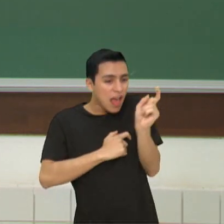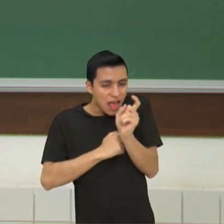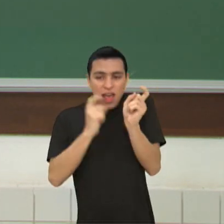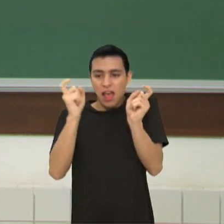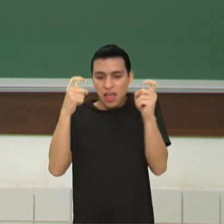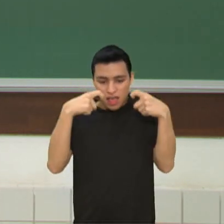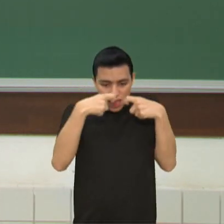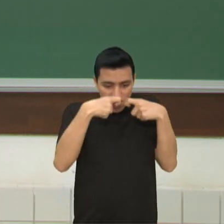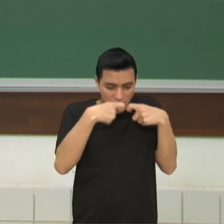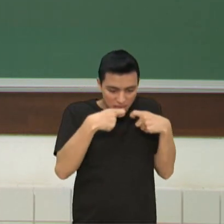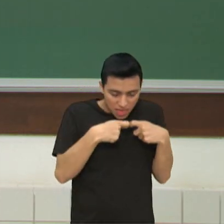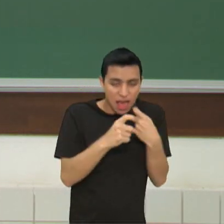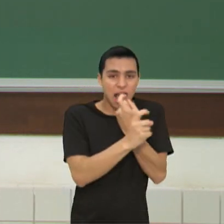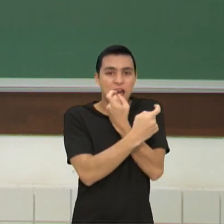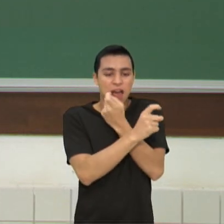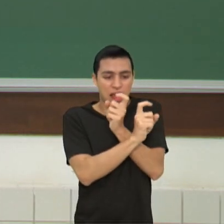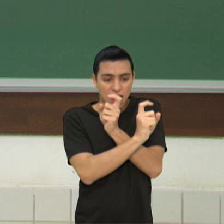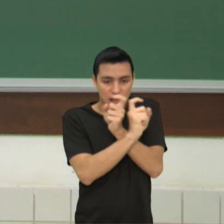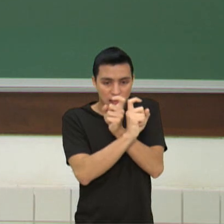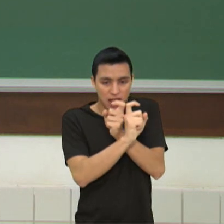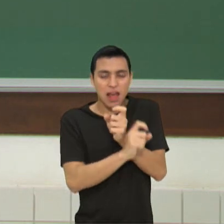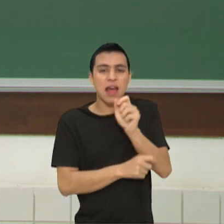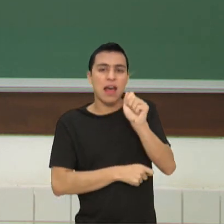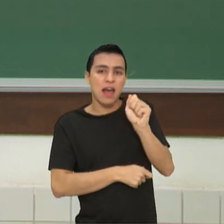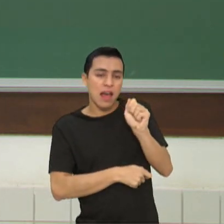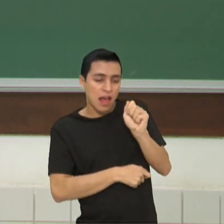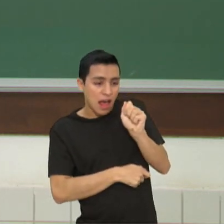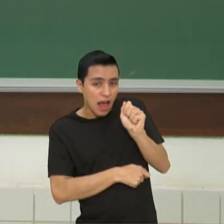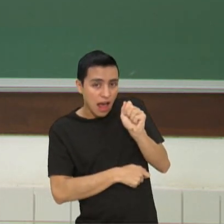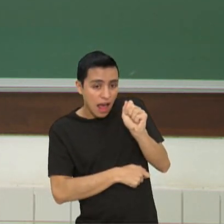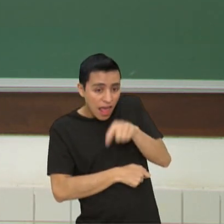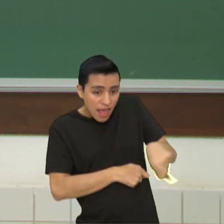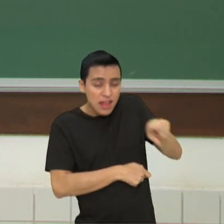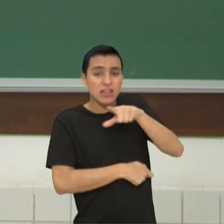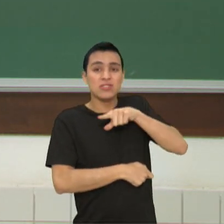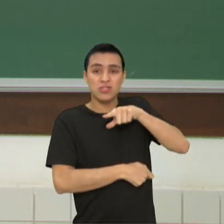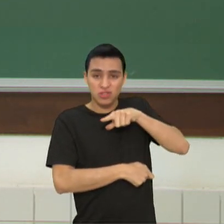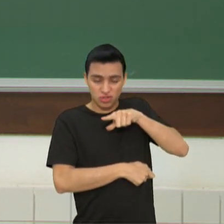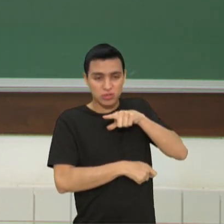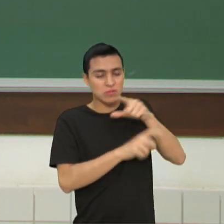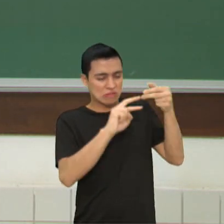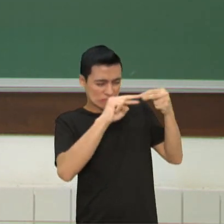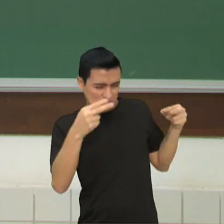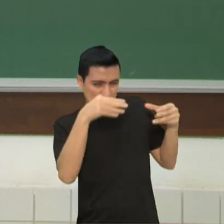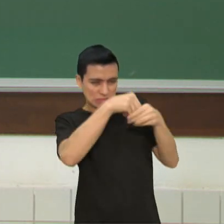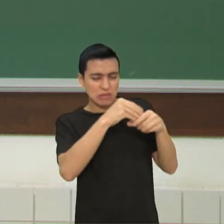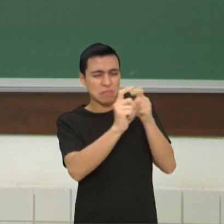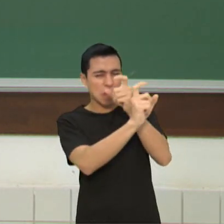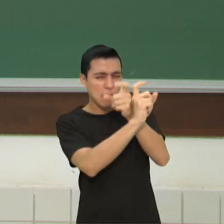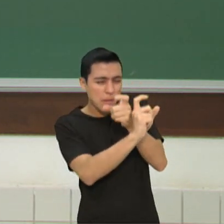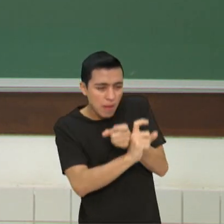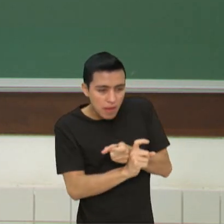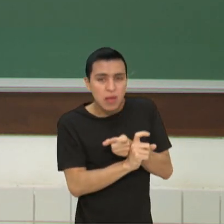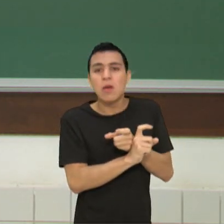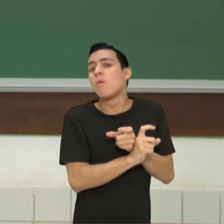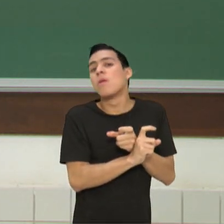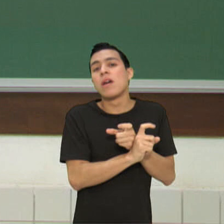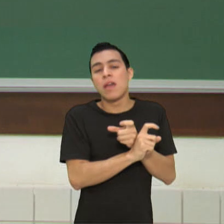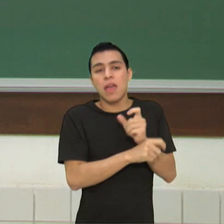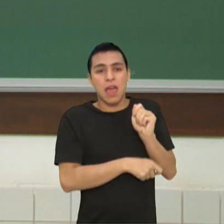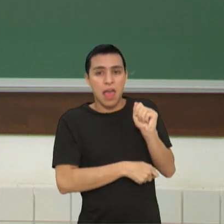de, letra A, alelos letais, letra B, alelos recessivos, letra C,